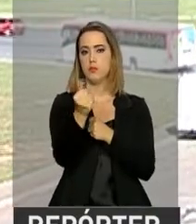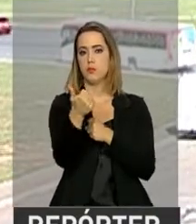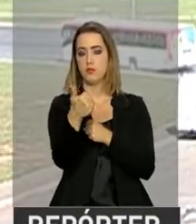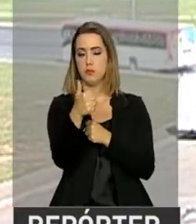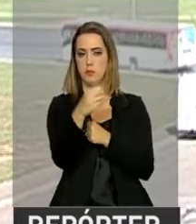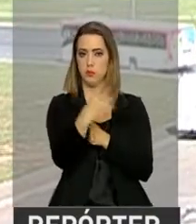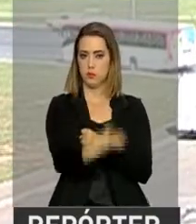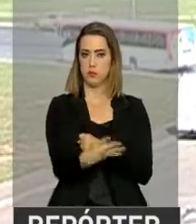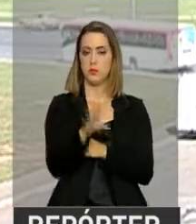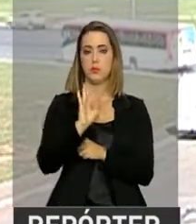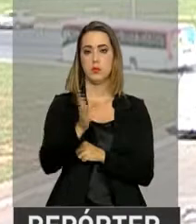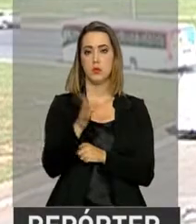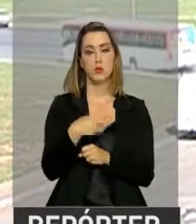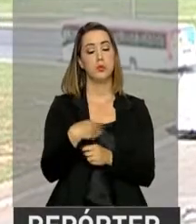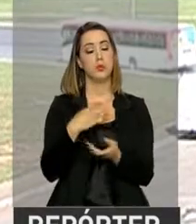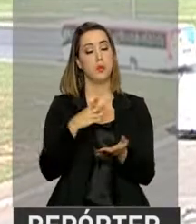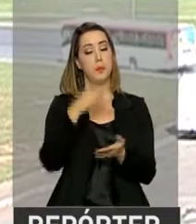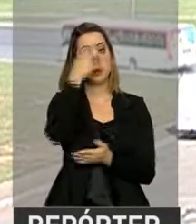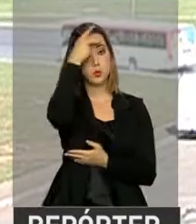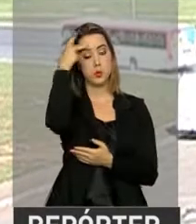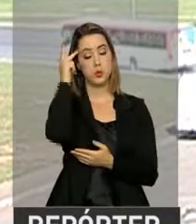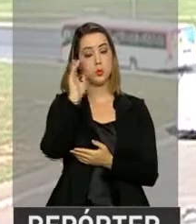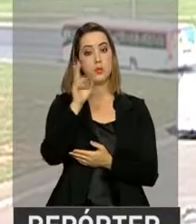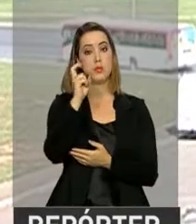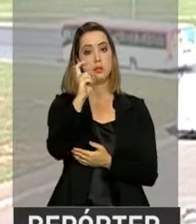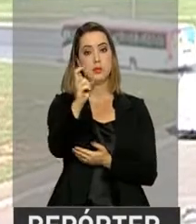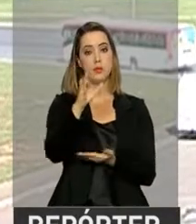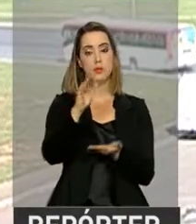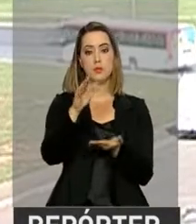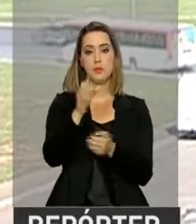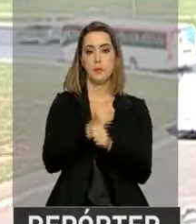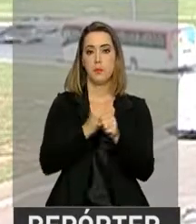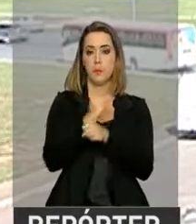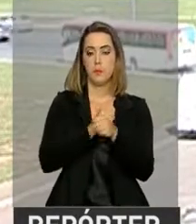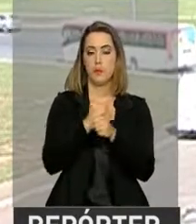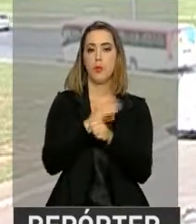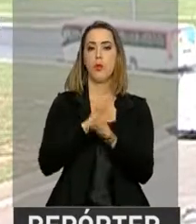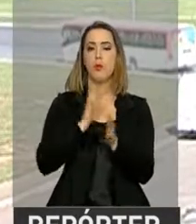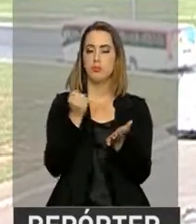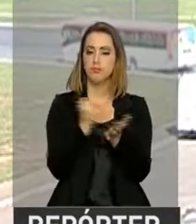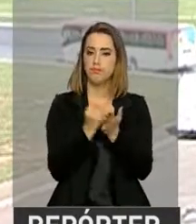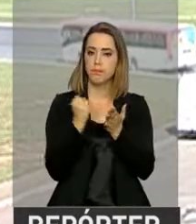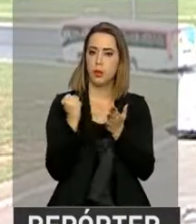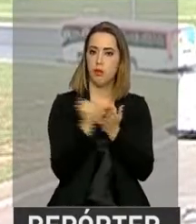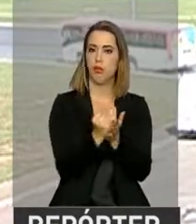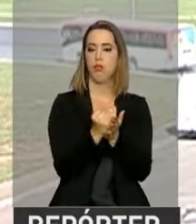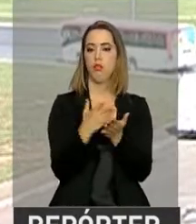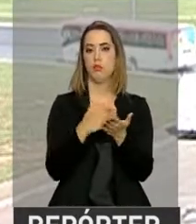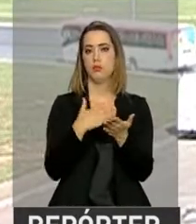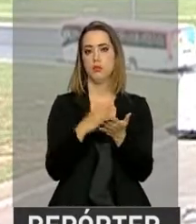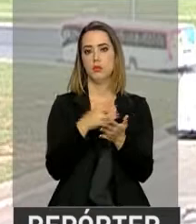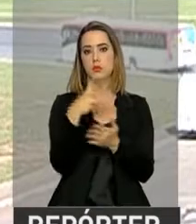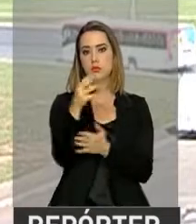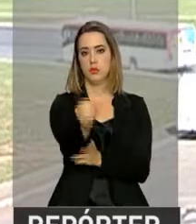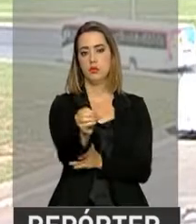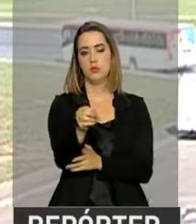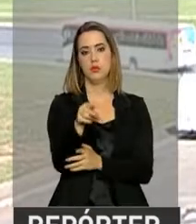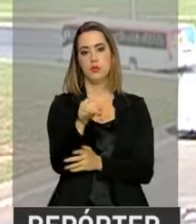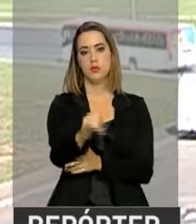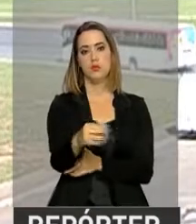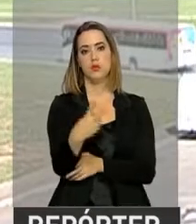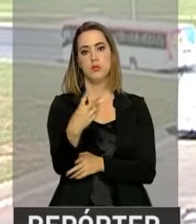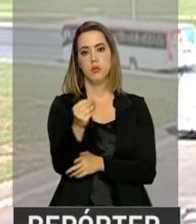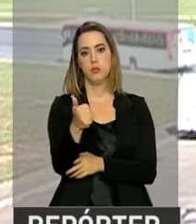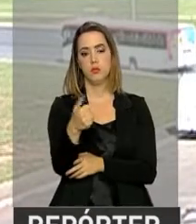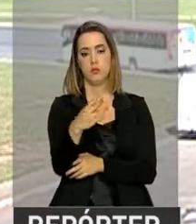está inscrito no PIS/PASEP há pelo menos 5 anos, tenha trabalhado com carteira assinada pelo menos 30 dias em